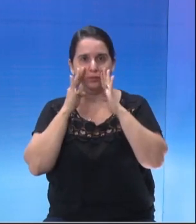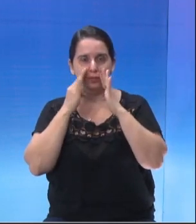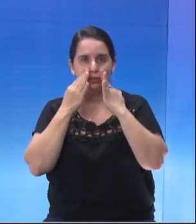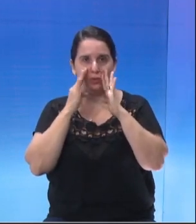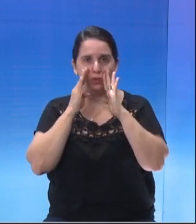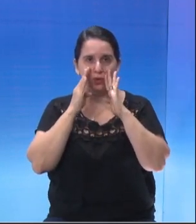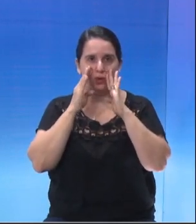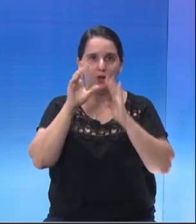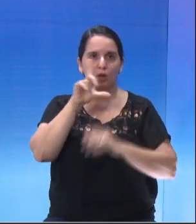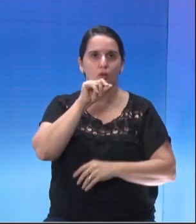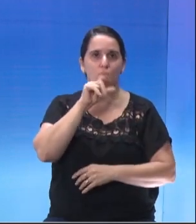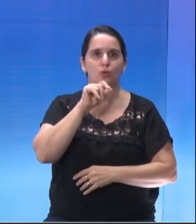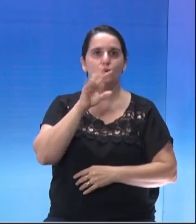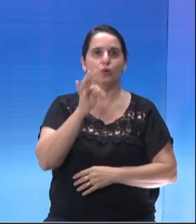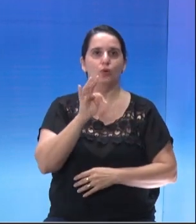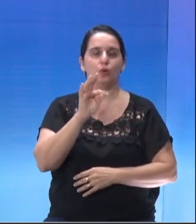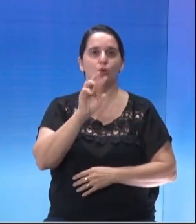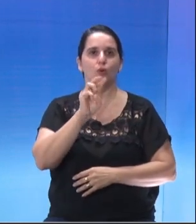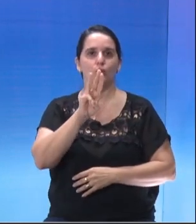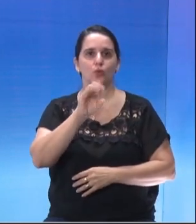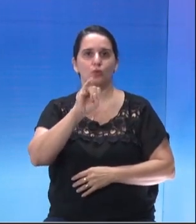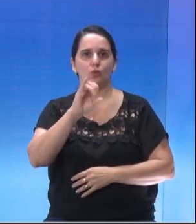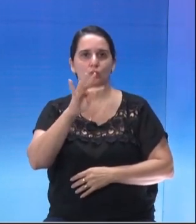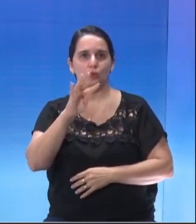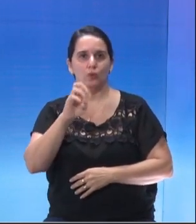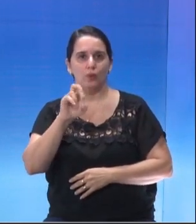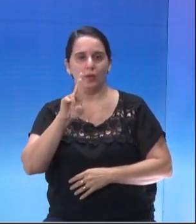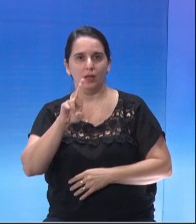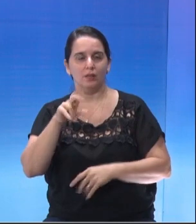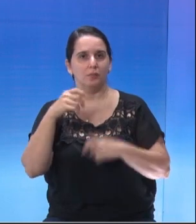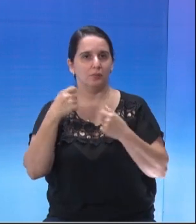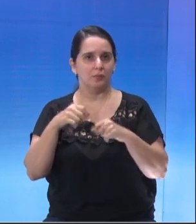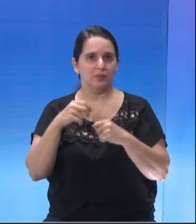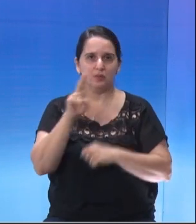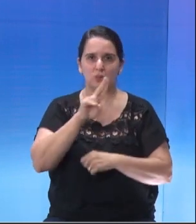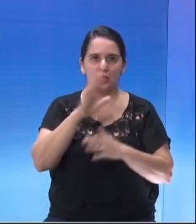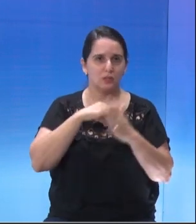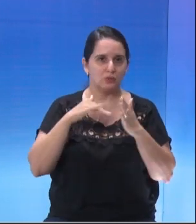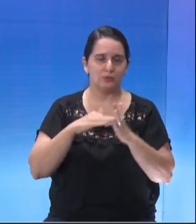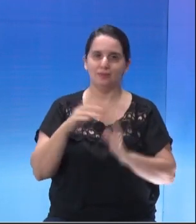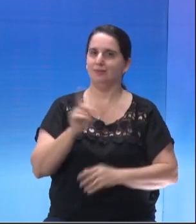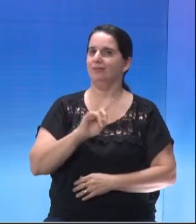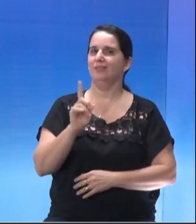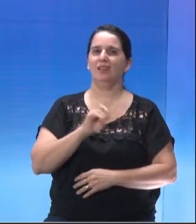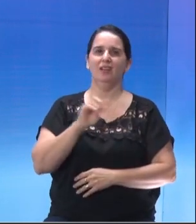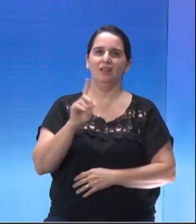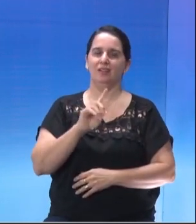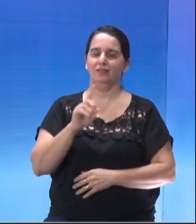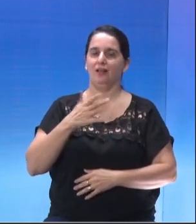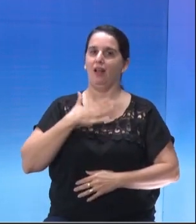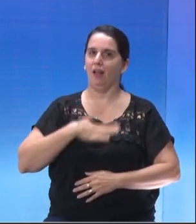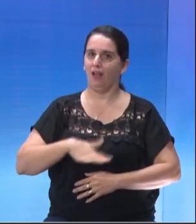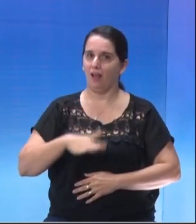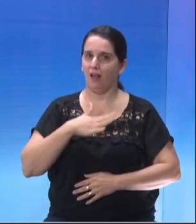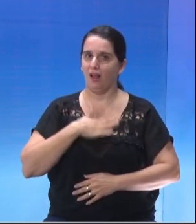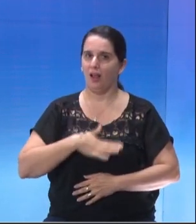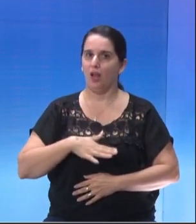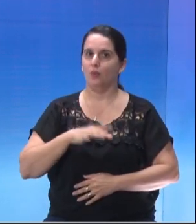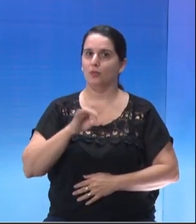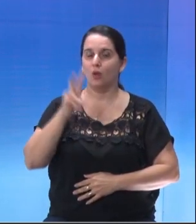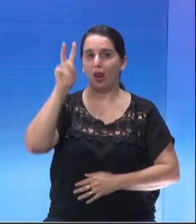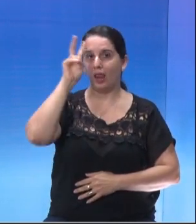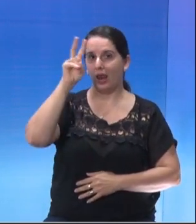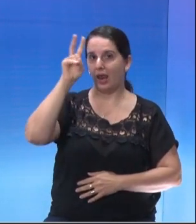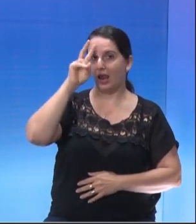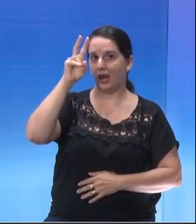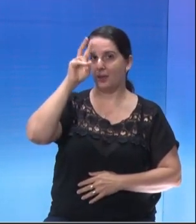sobre fake news, eles dizendo, tem que ter conta, tem que ser usuário de tudo isso? Não, não é isso, minha gente. Calma, é só vocês lembrarem